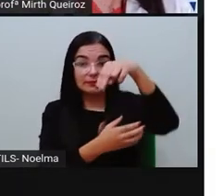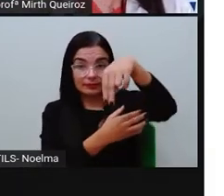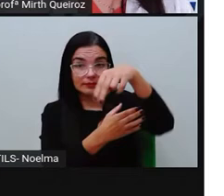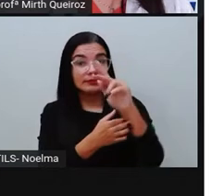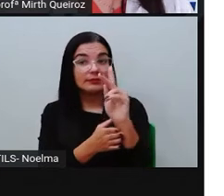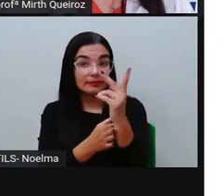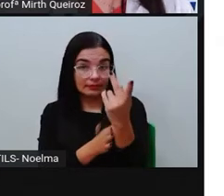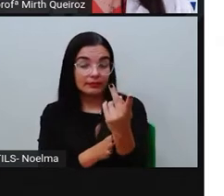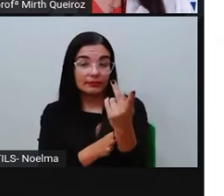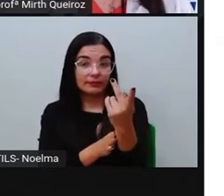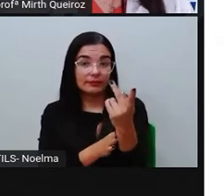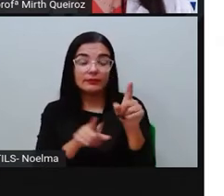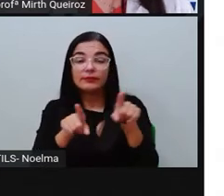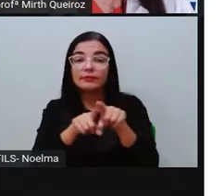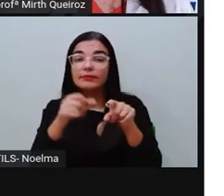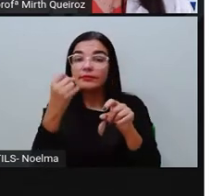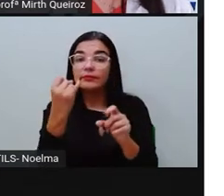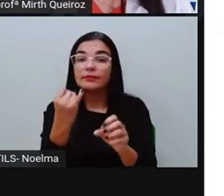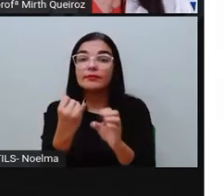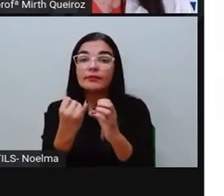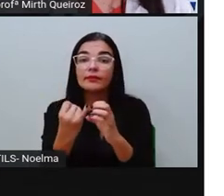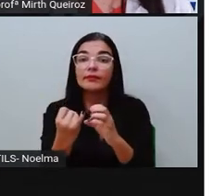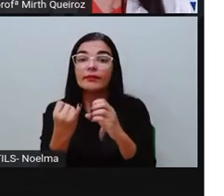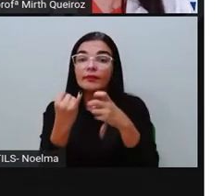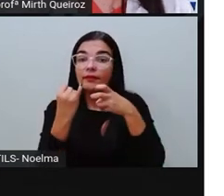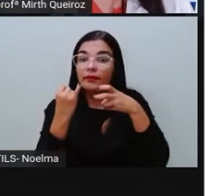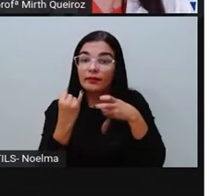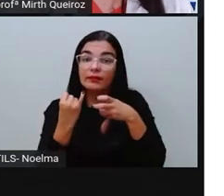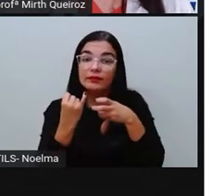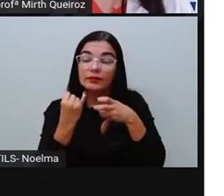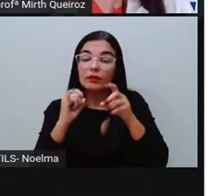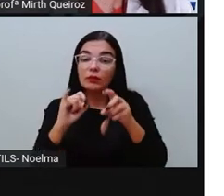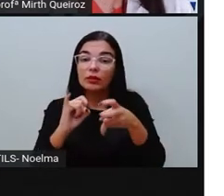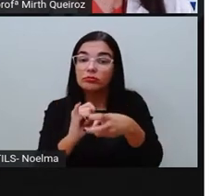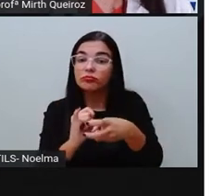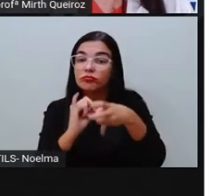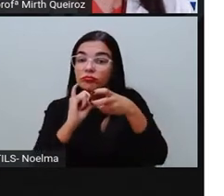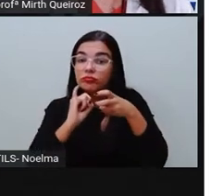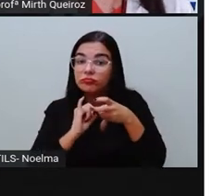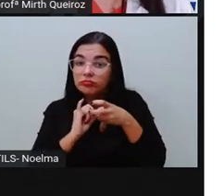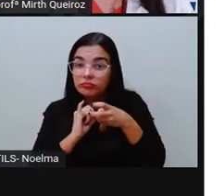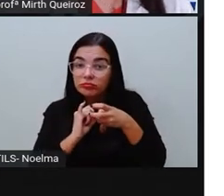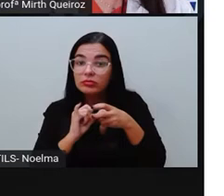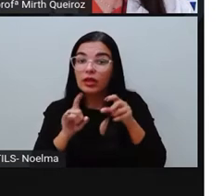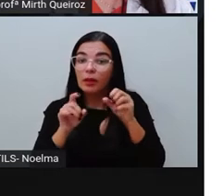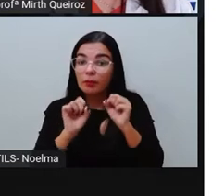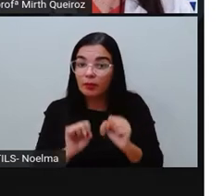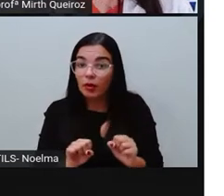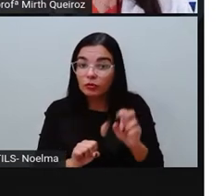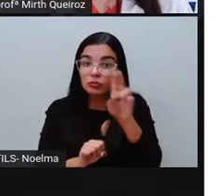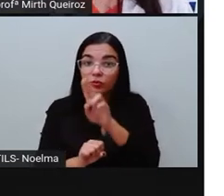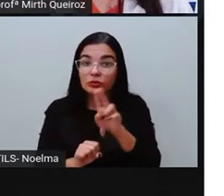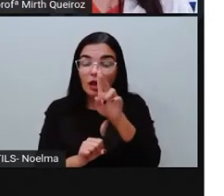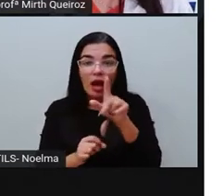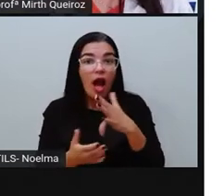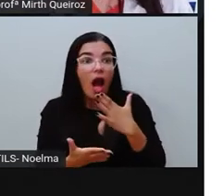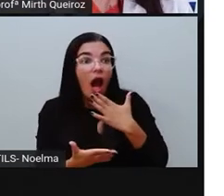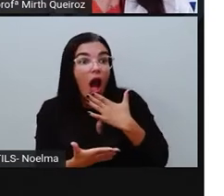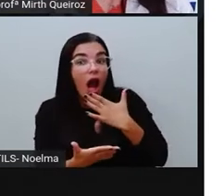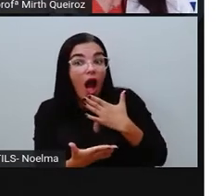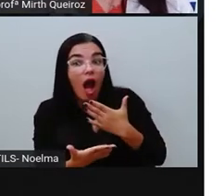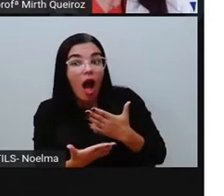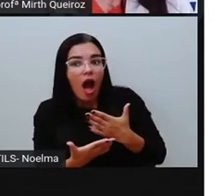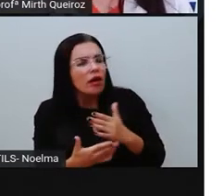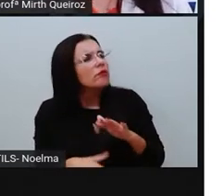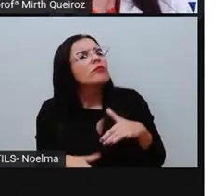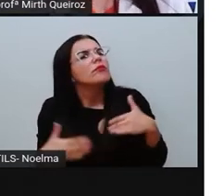NH. Nas interjeções, a gente também pode utilizar o H, né? Como A,